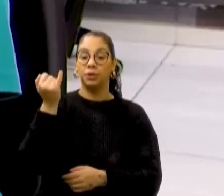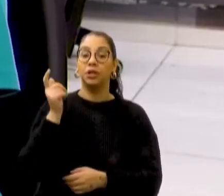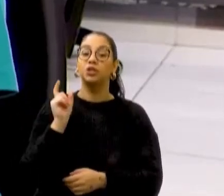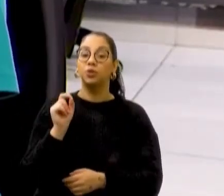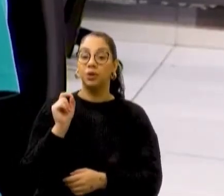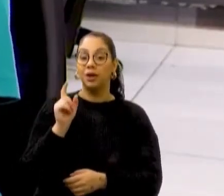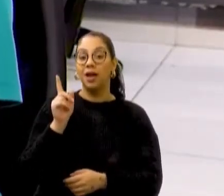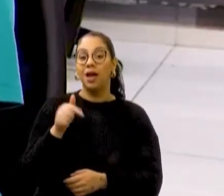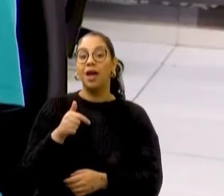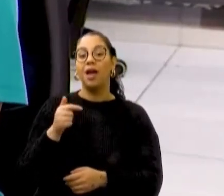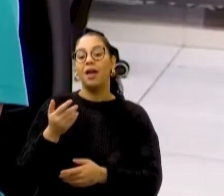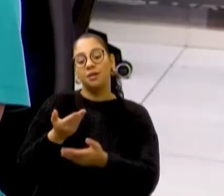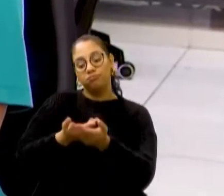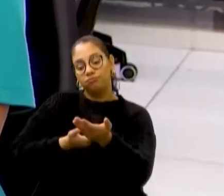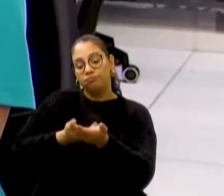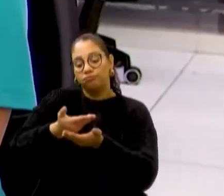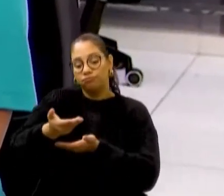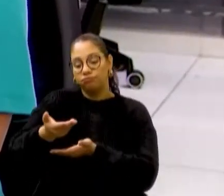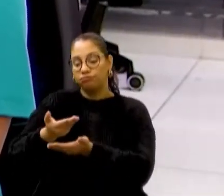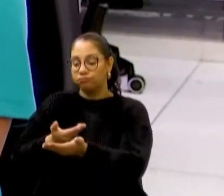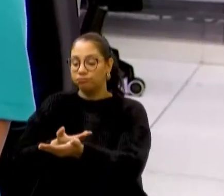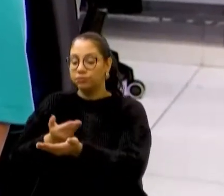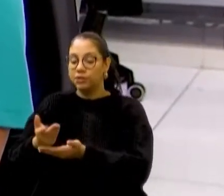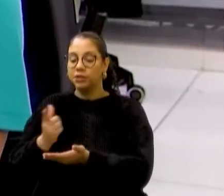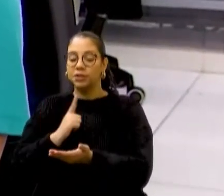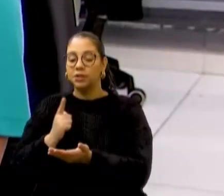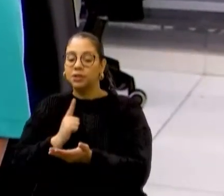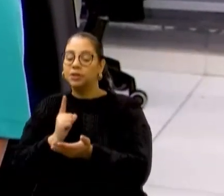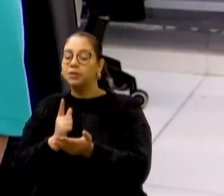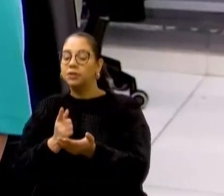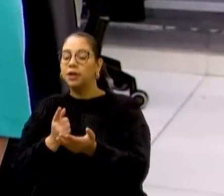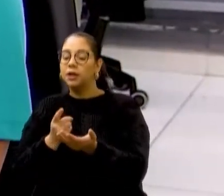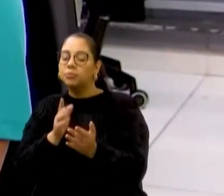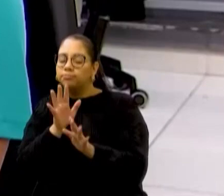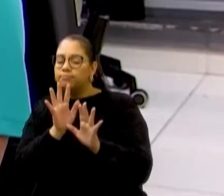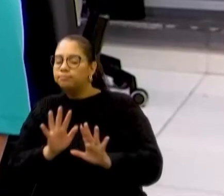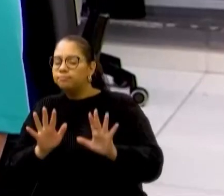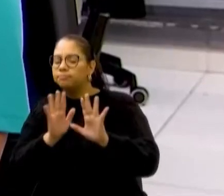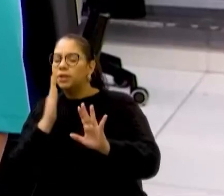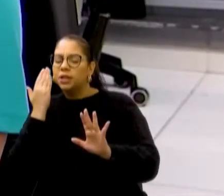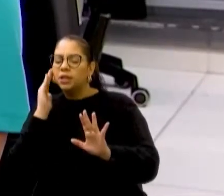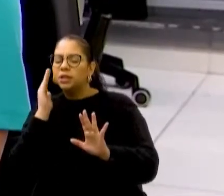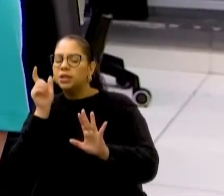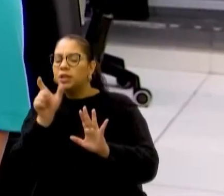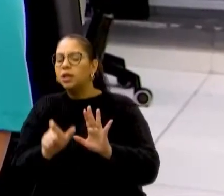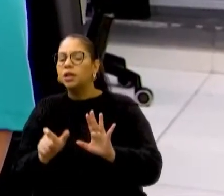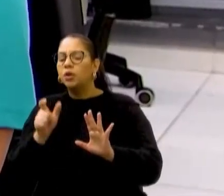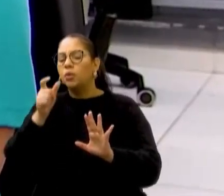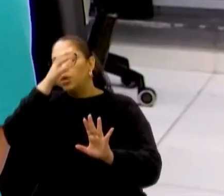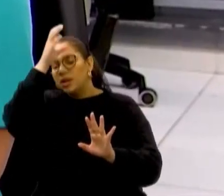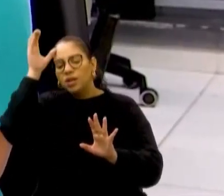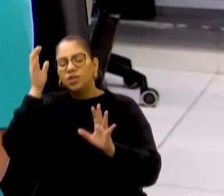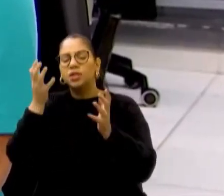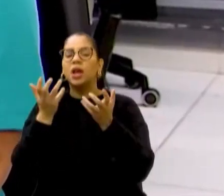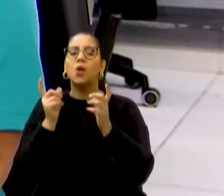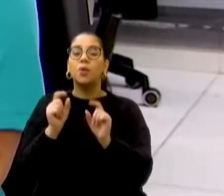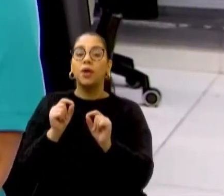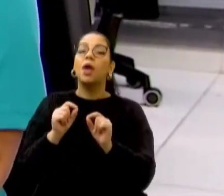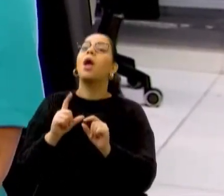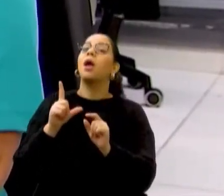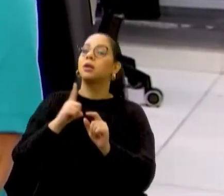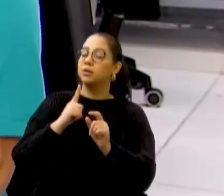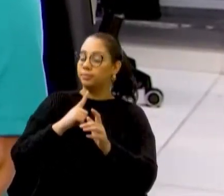mais importante é saber ouvir e fazer uma sondagem completa para a gente de fato entendeu que o cliente quer e